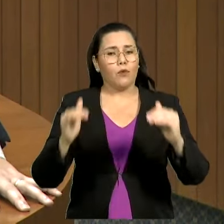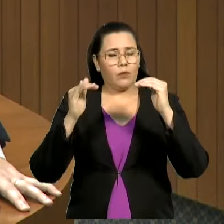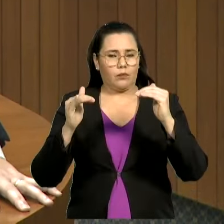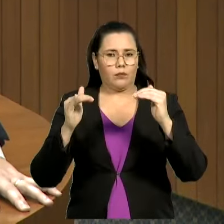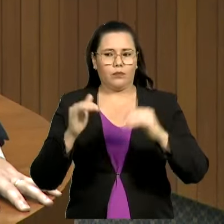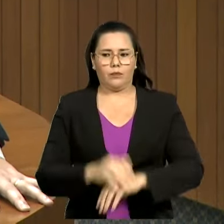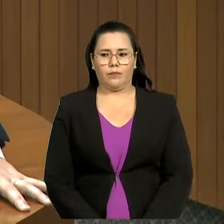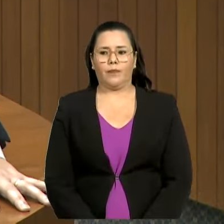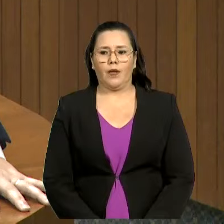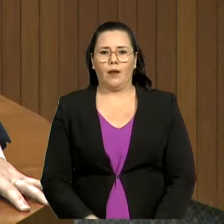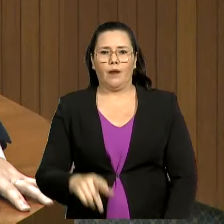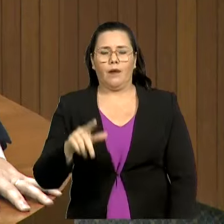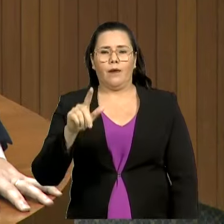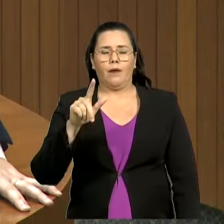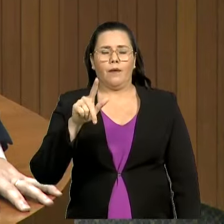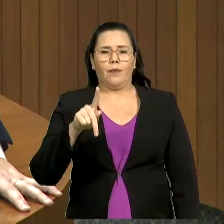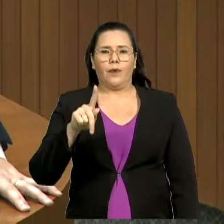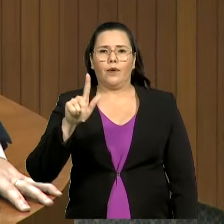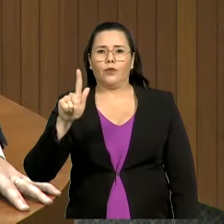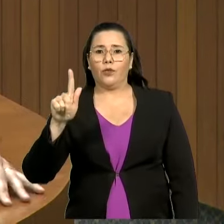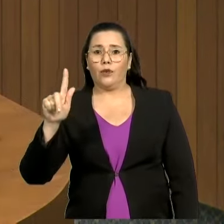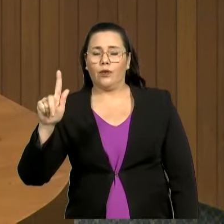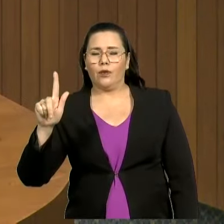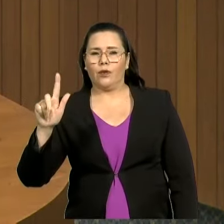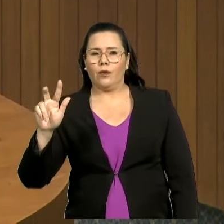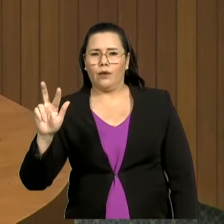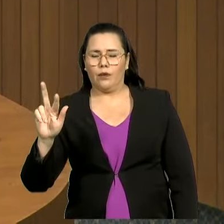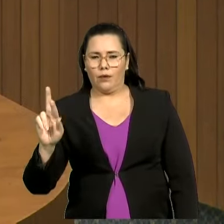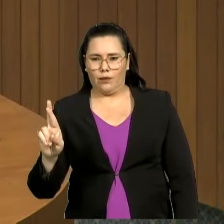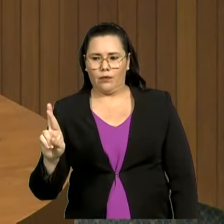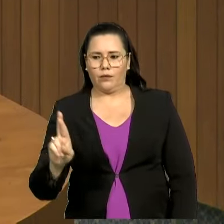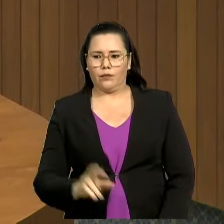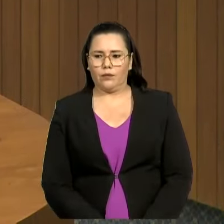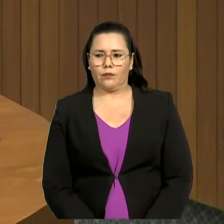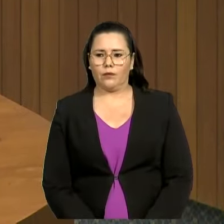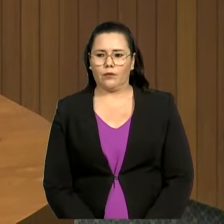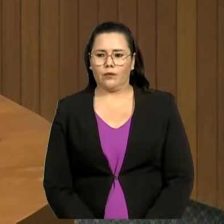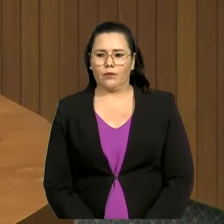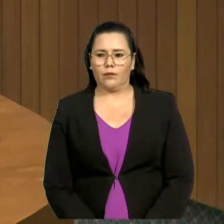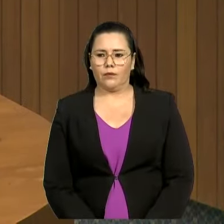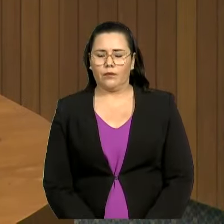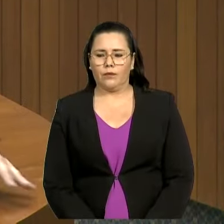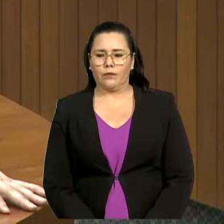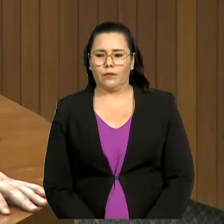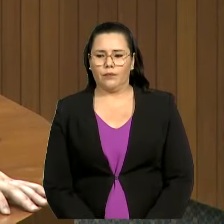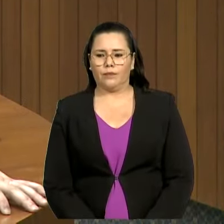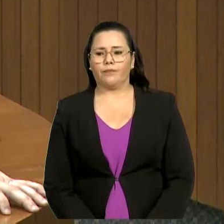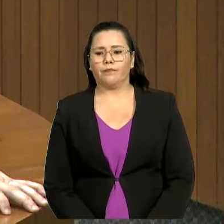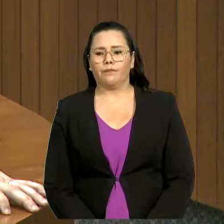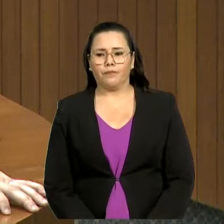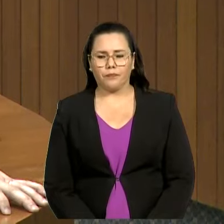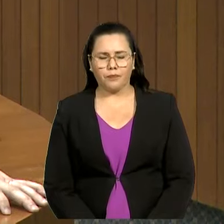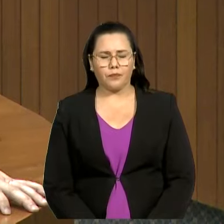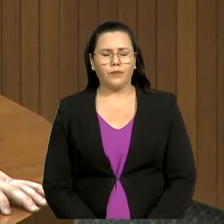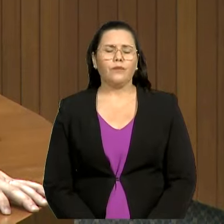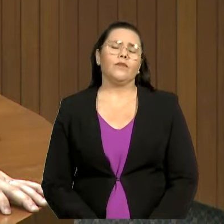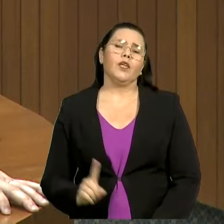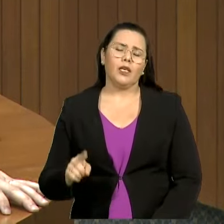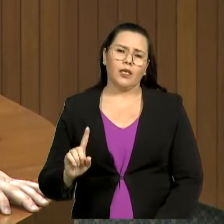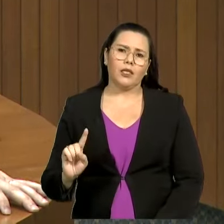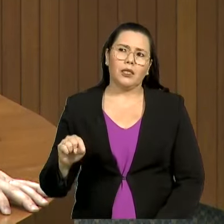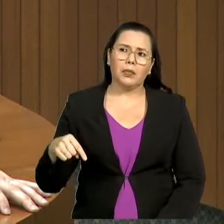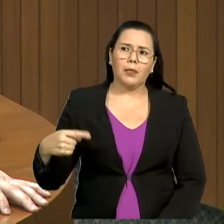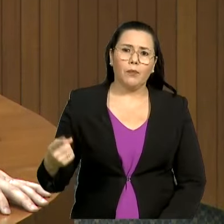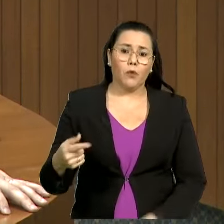República. Representação essa que foi acolhida pelo procurador e interpôs um recurso de agravo ao plenário do Supremo Tribunal Federal.